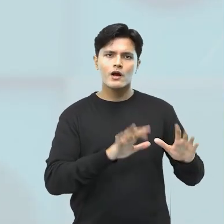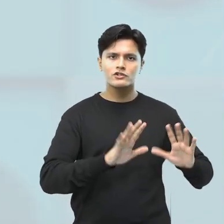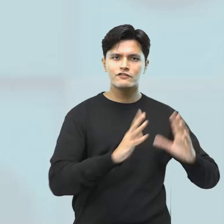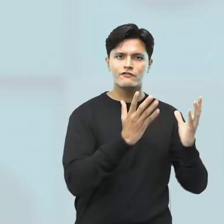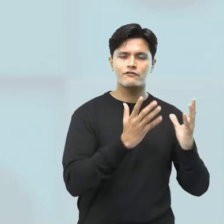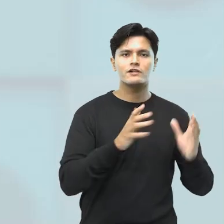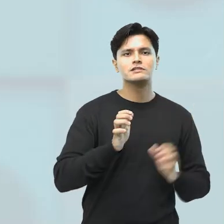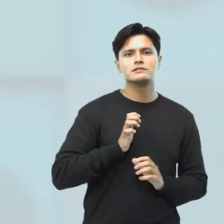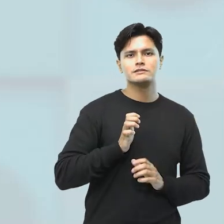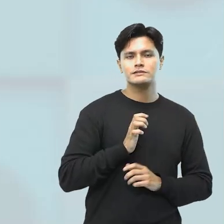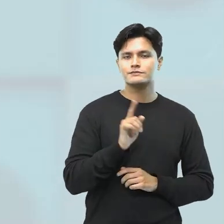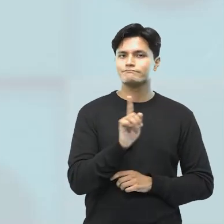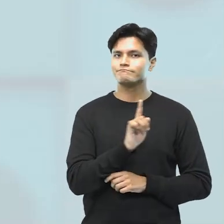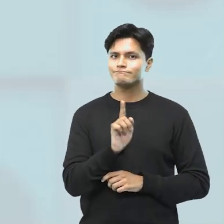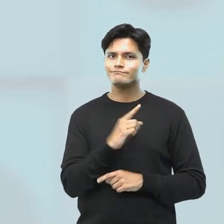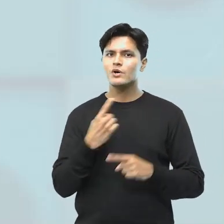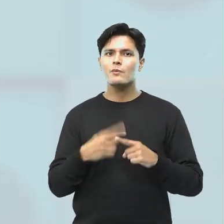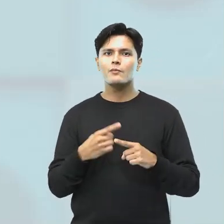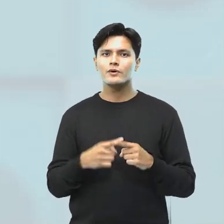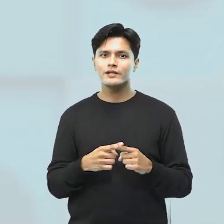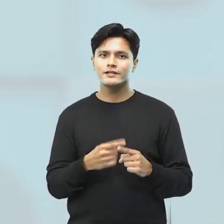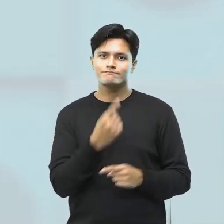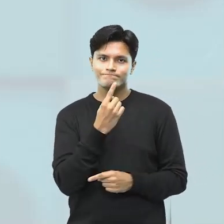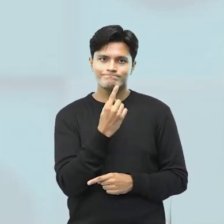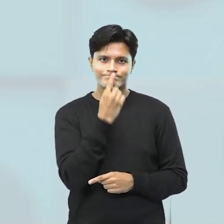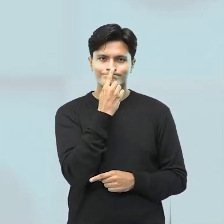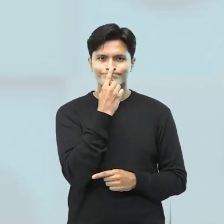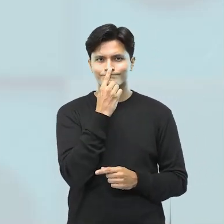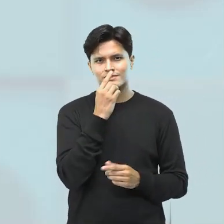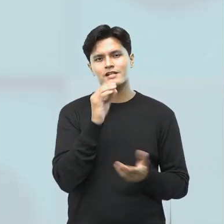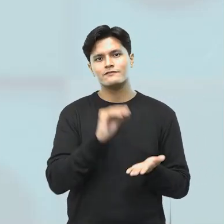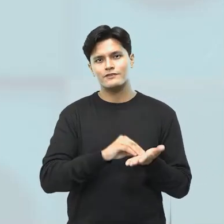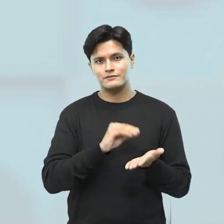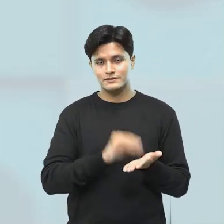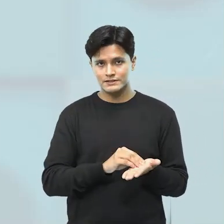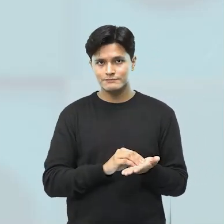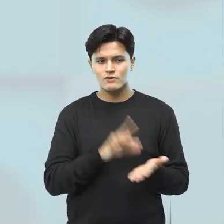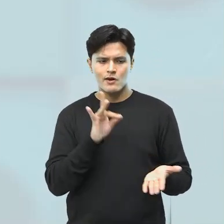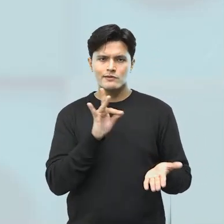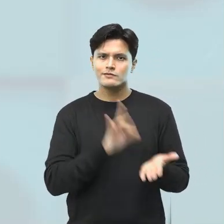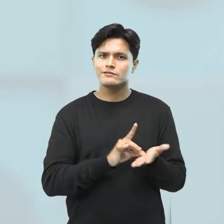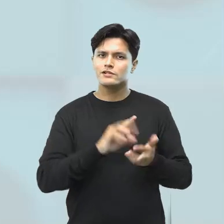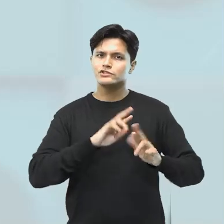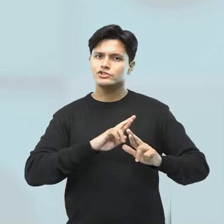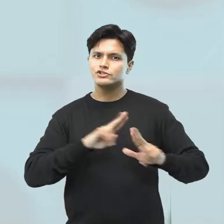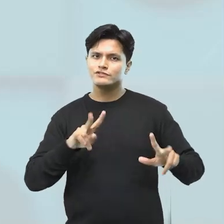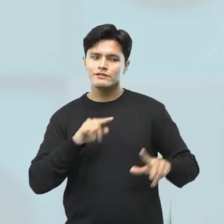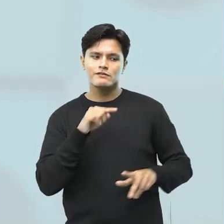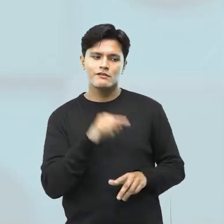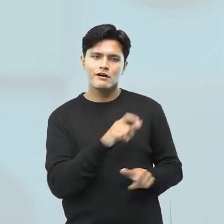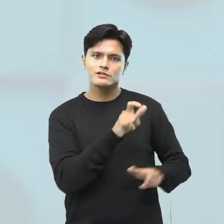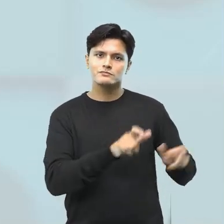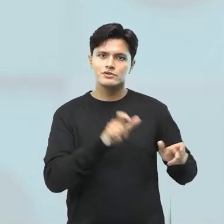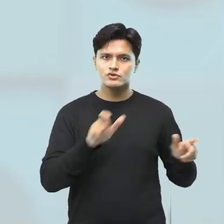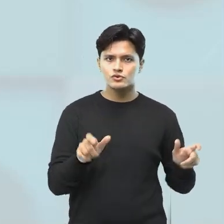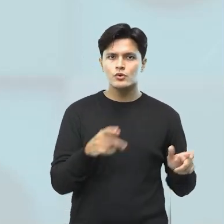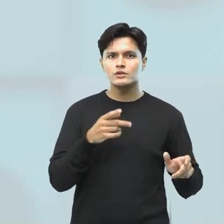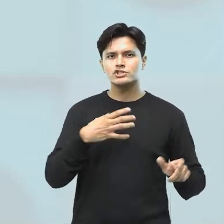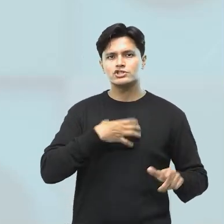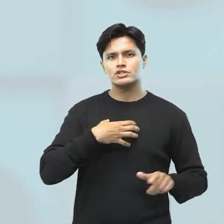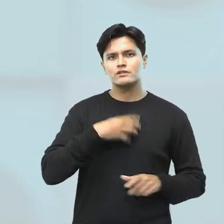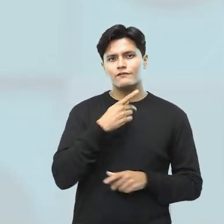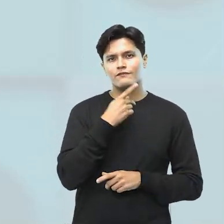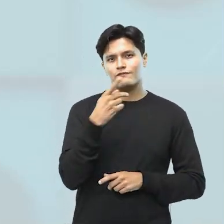vai? Porque não tem ali aproximação de realidade. Num salão rico, as pessoas não falam desse jeito, as pessoas